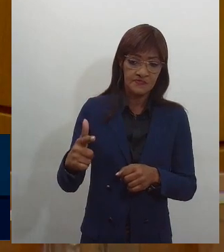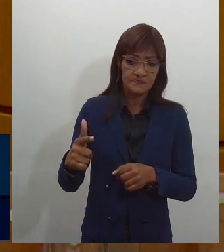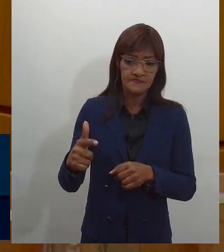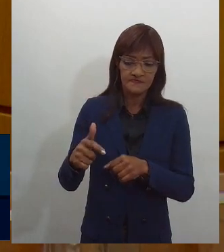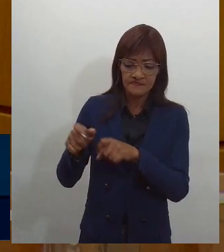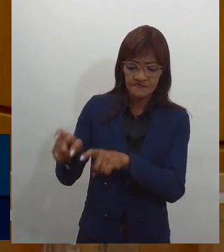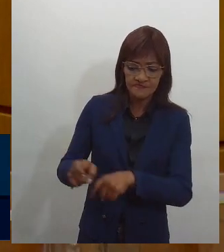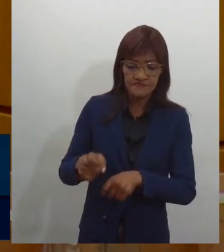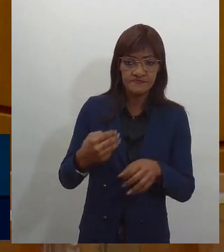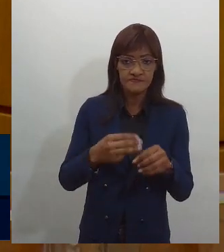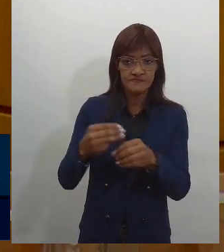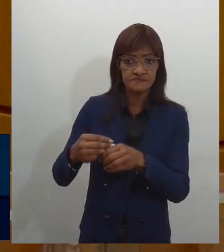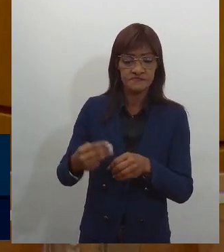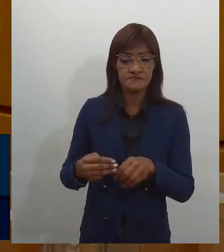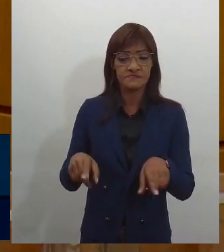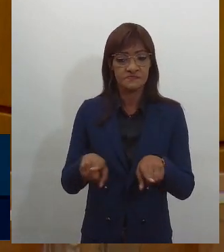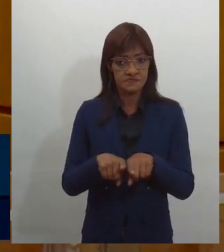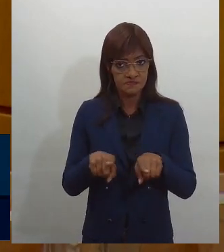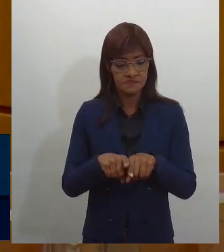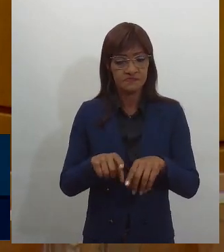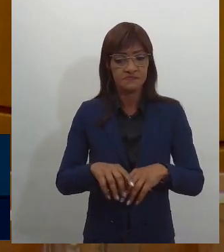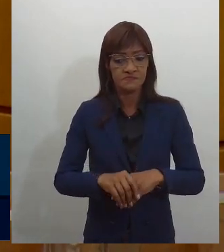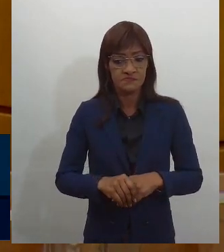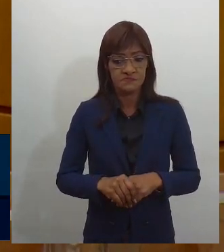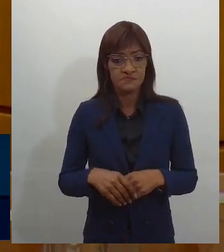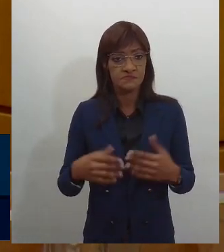do Alto Sertão, e nós precisamos,